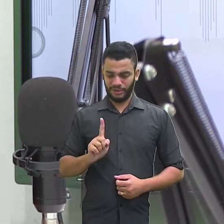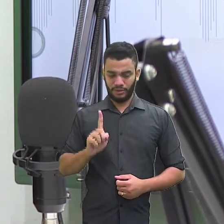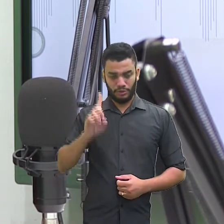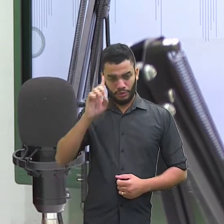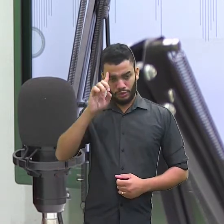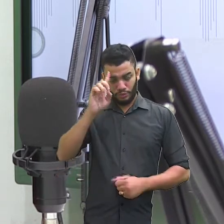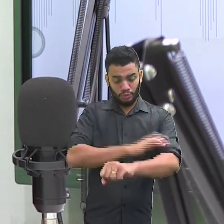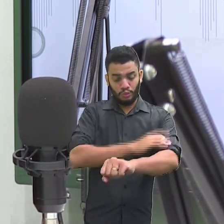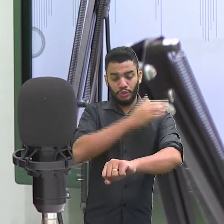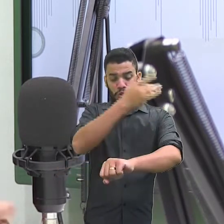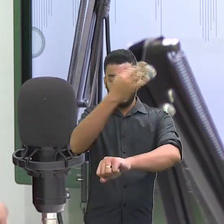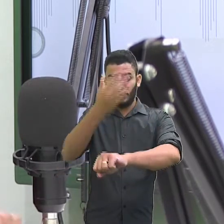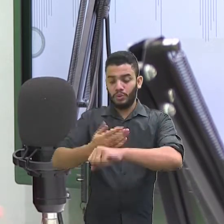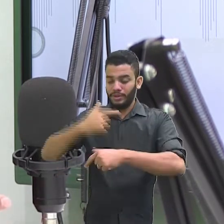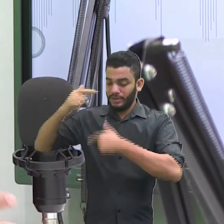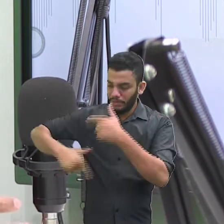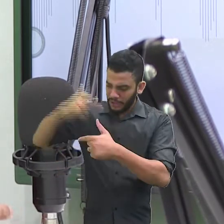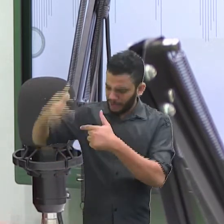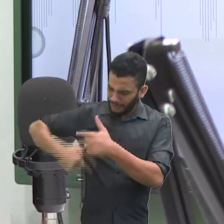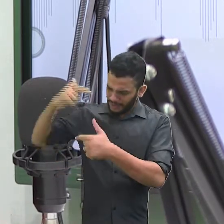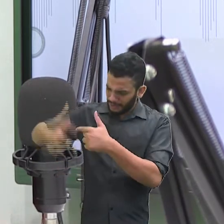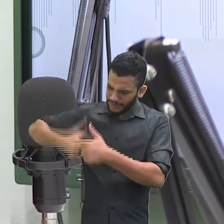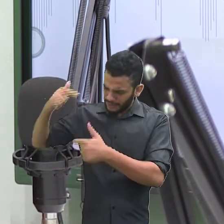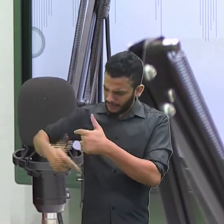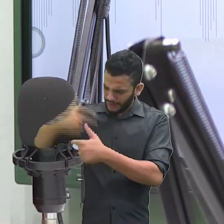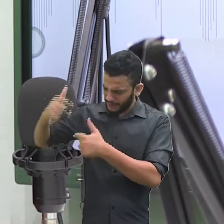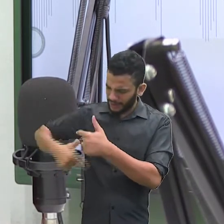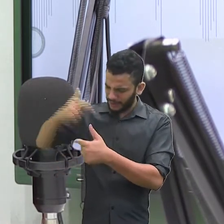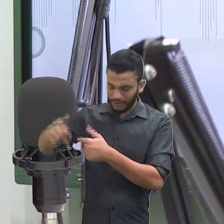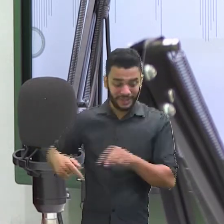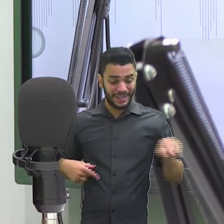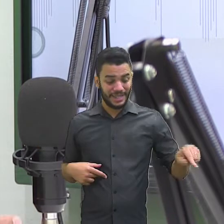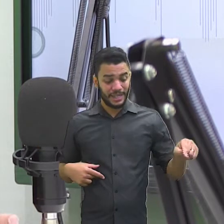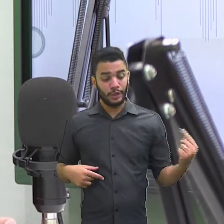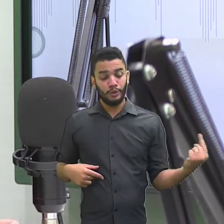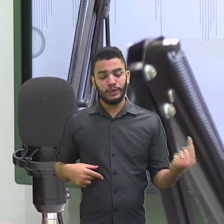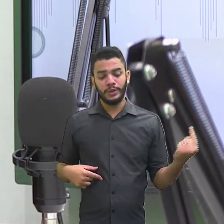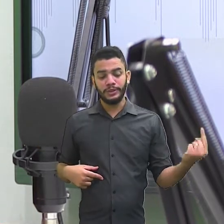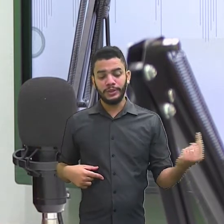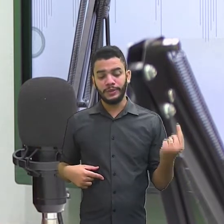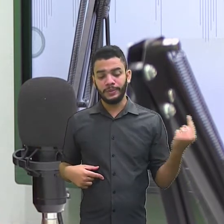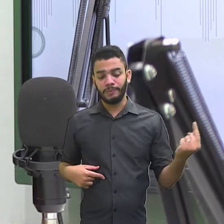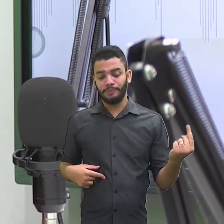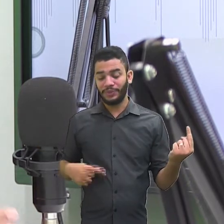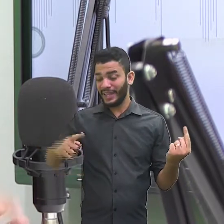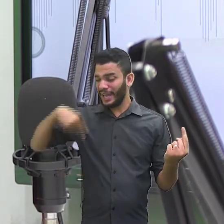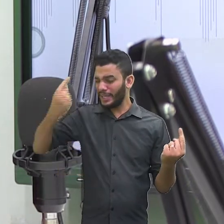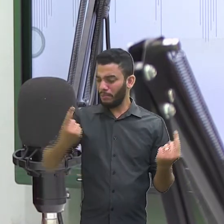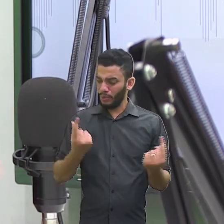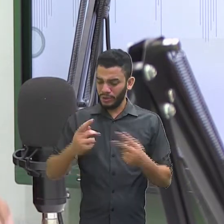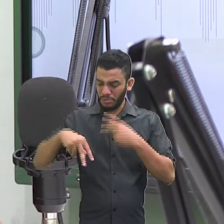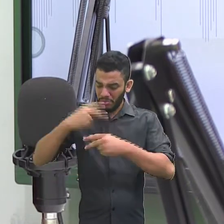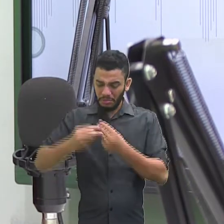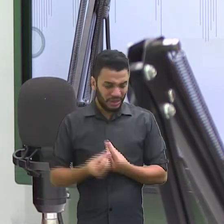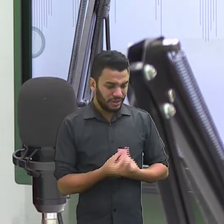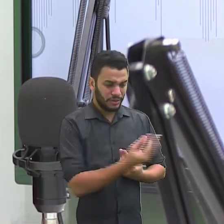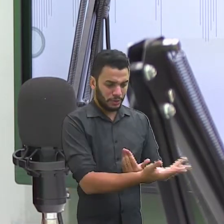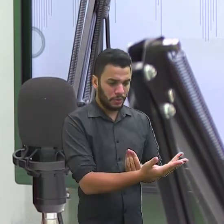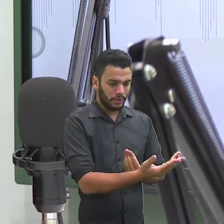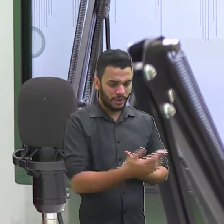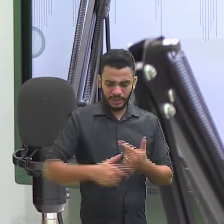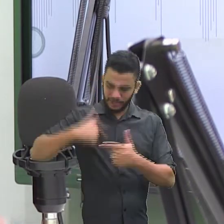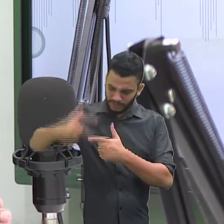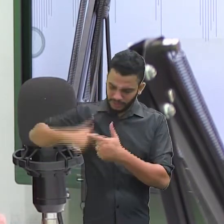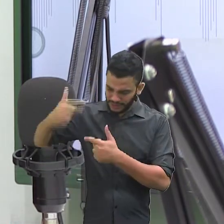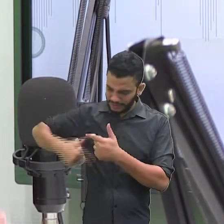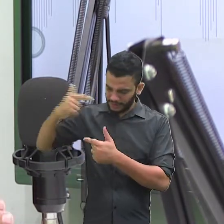posso permitir que os meus filhos, no caso minhas filhas, sejam órfãs de pai vivo. E infelizmente nós temos muito